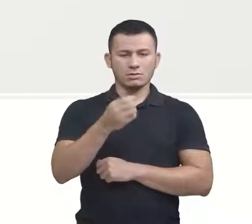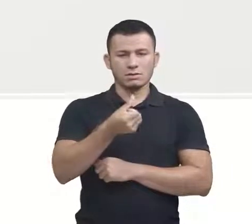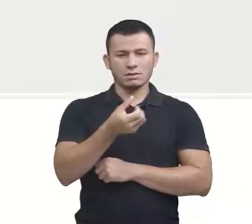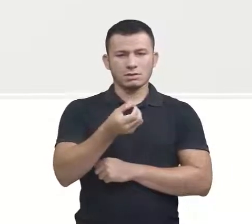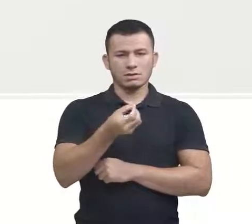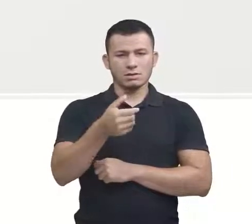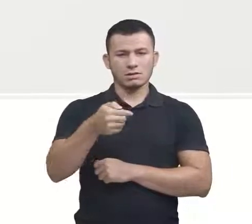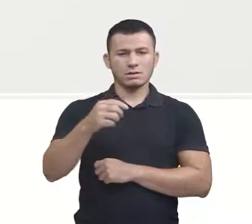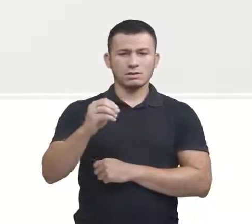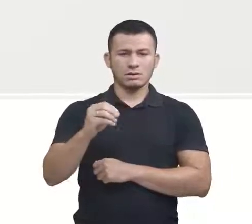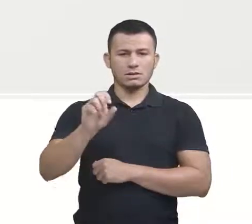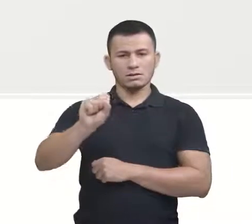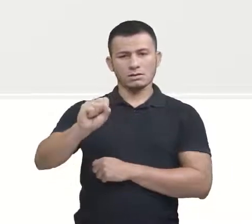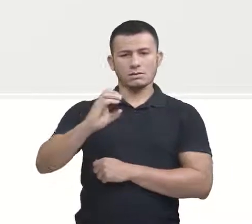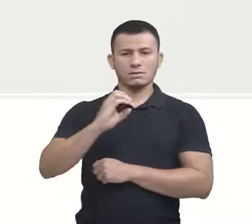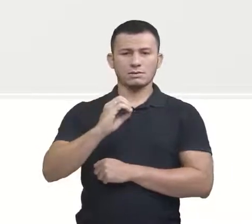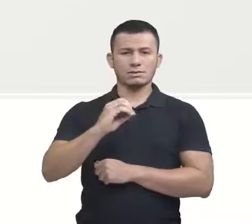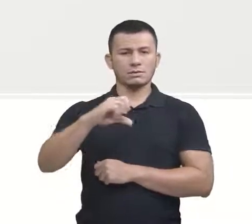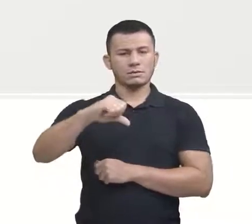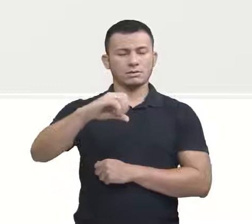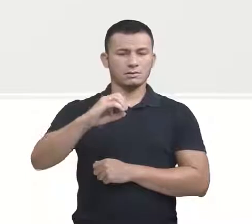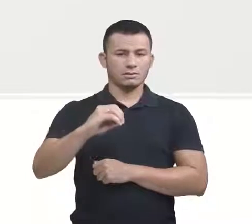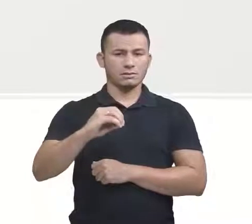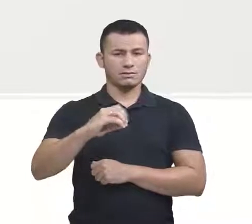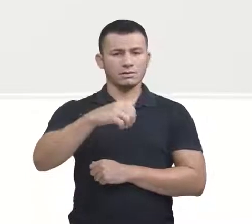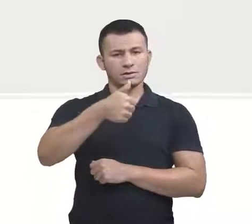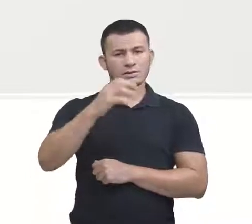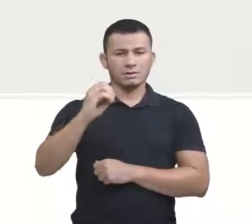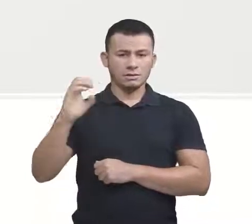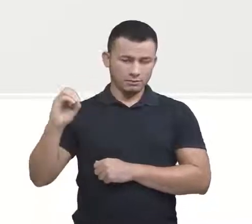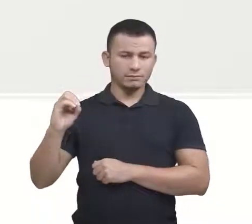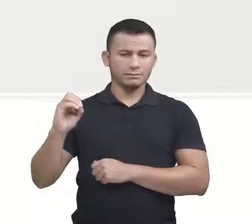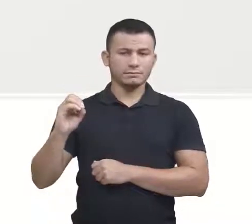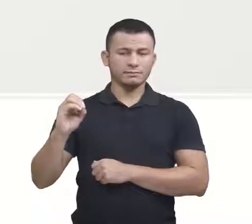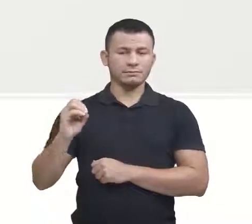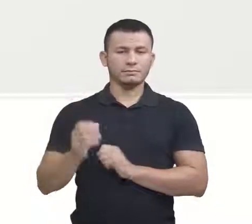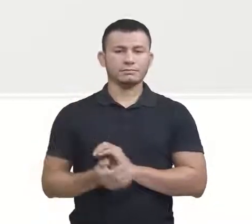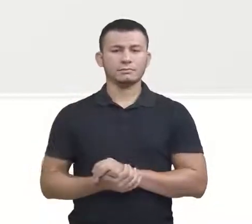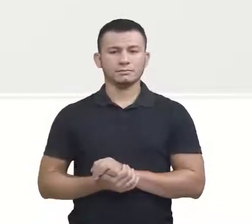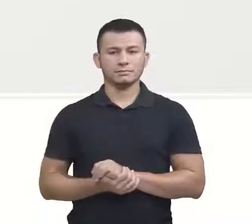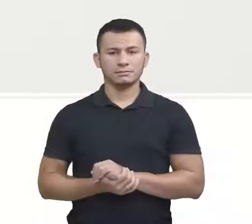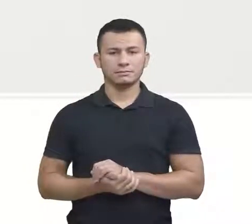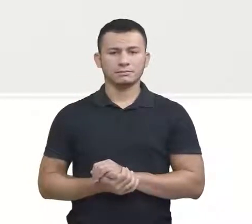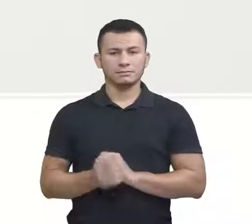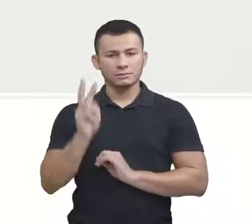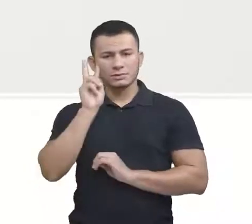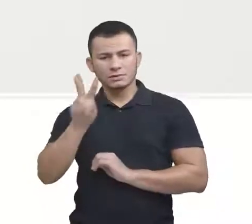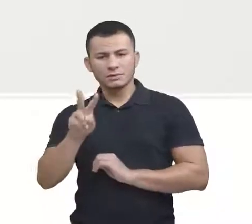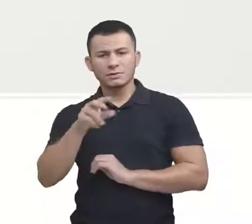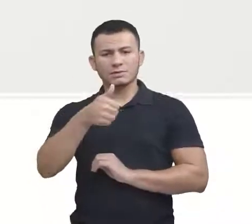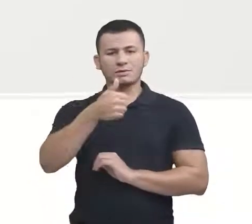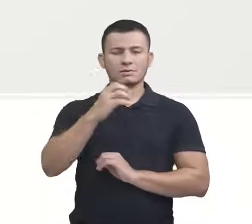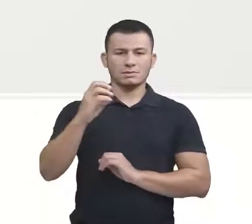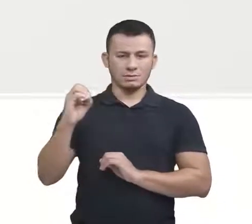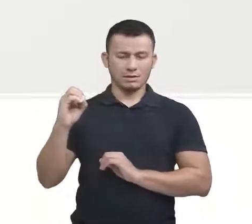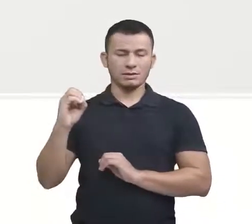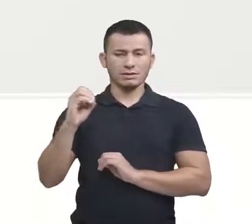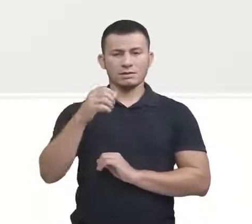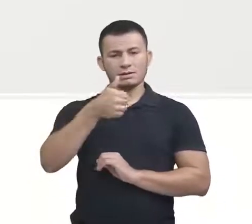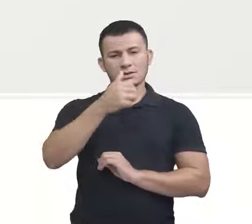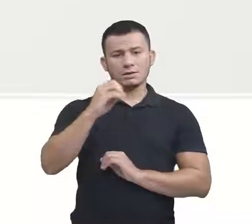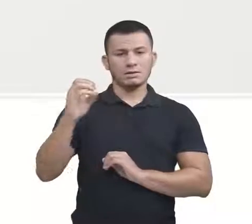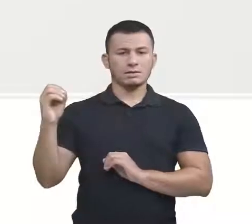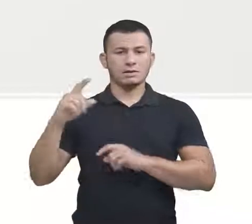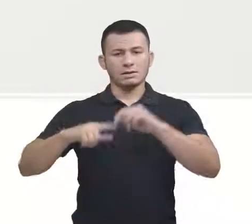70 80 90 100 aqui ao sem eu tenho e